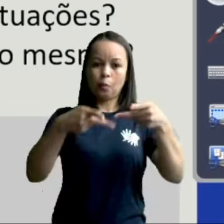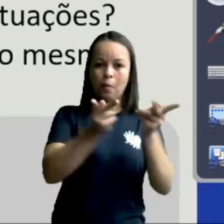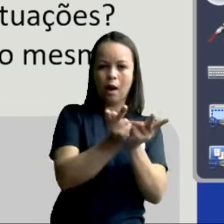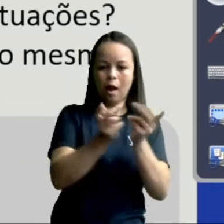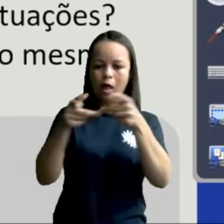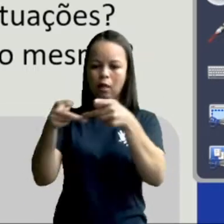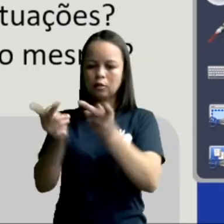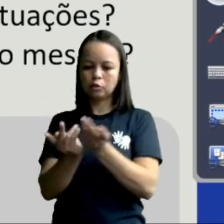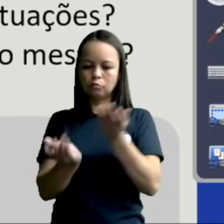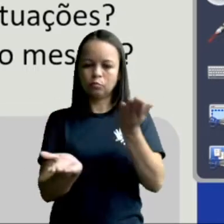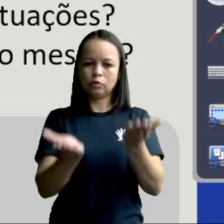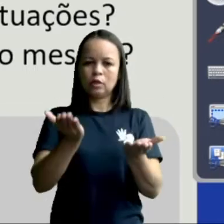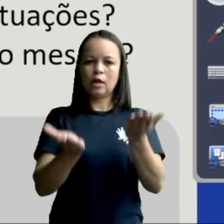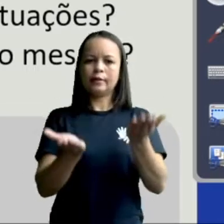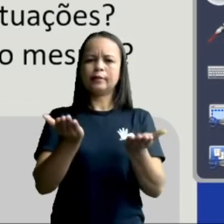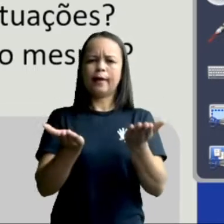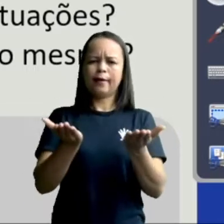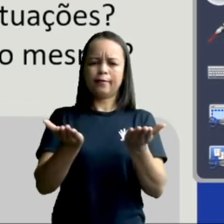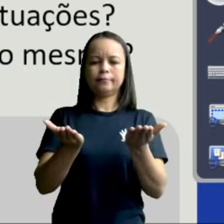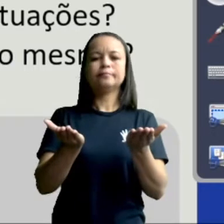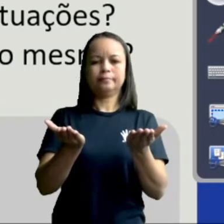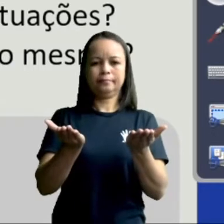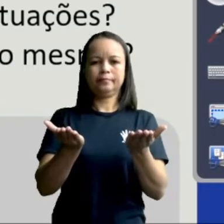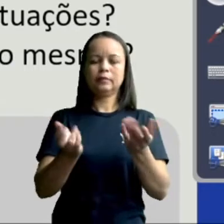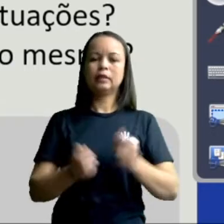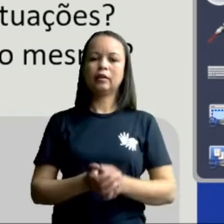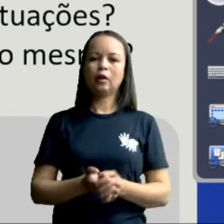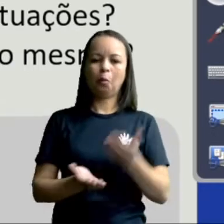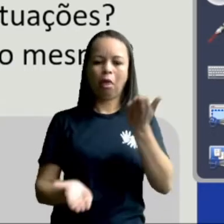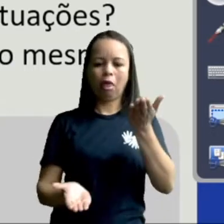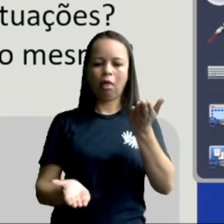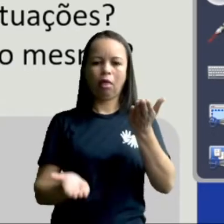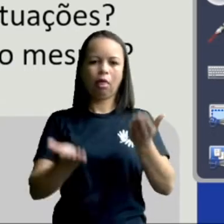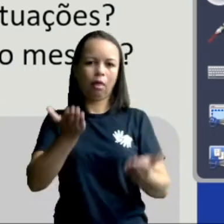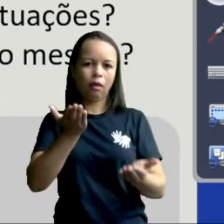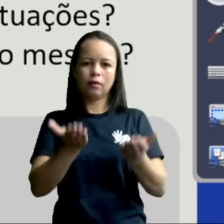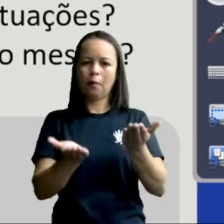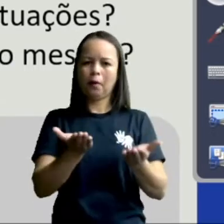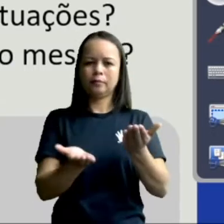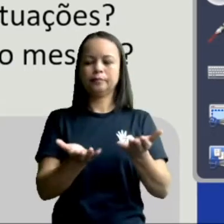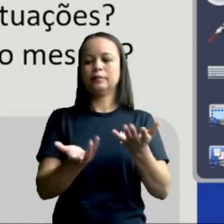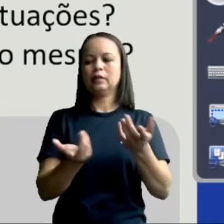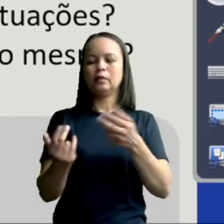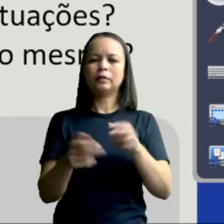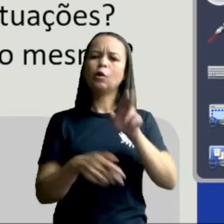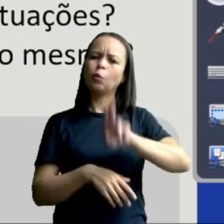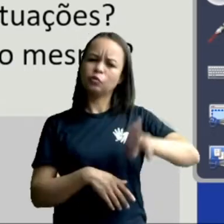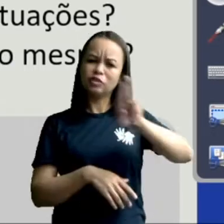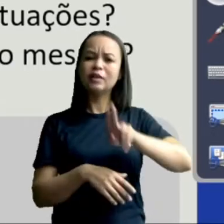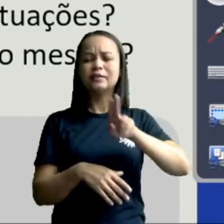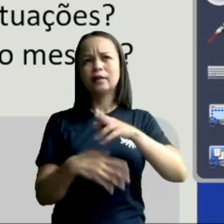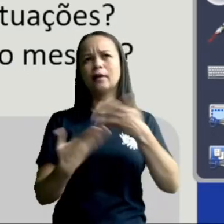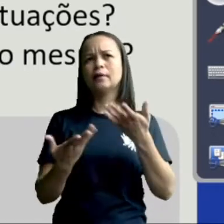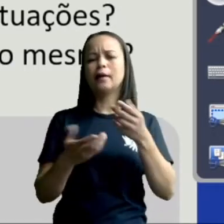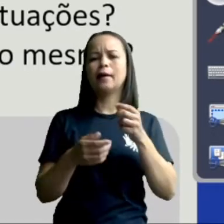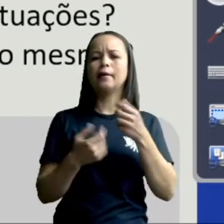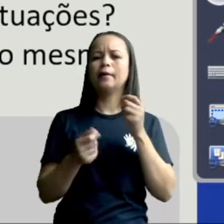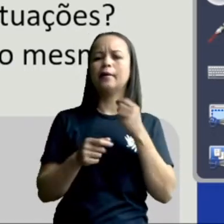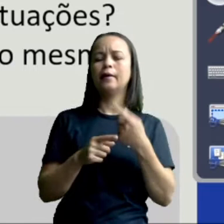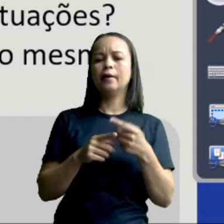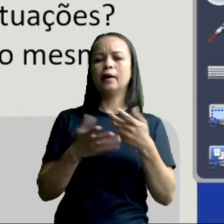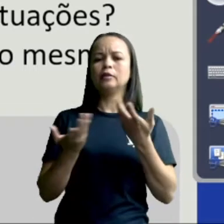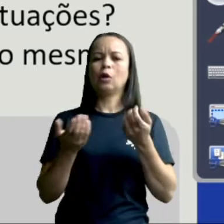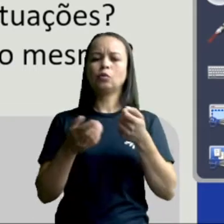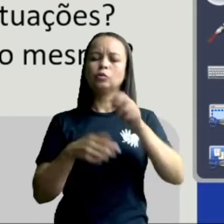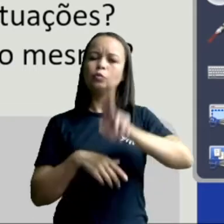a ideia é buscar o equilíbrio entre eles. Então, aqui nós temos 3 pratos, balanças muito utilizadas